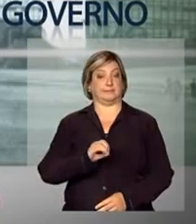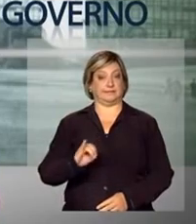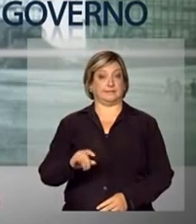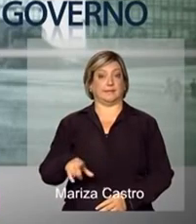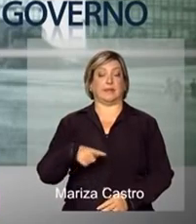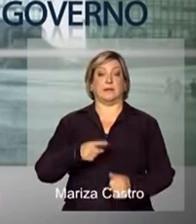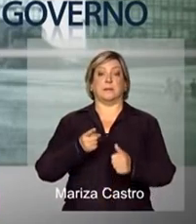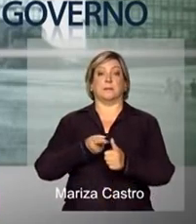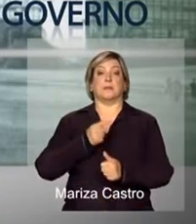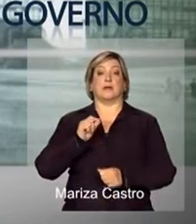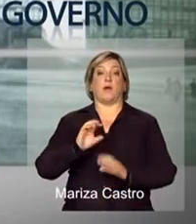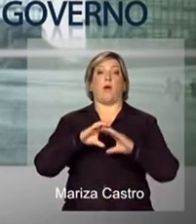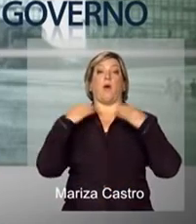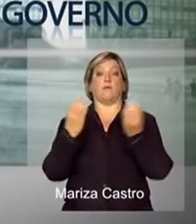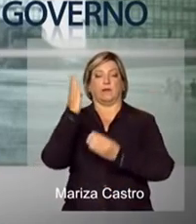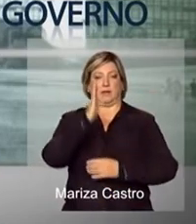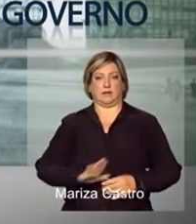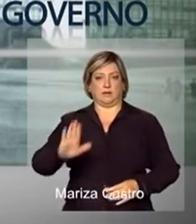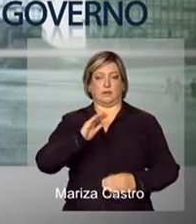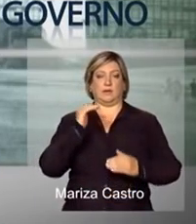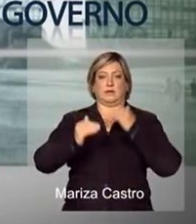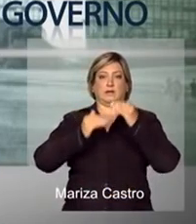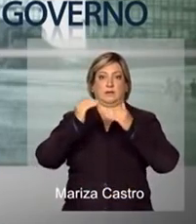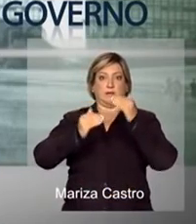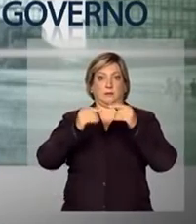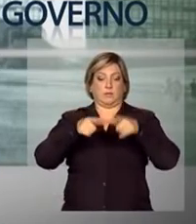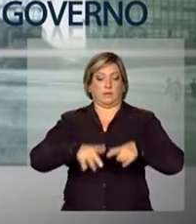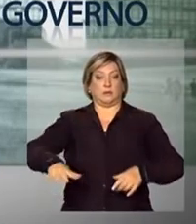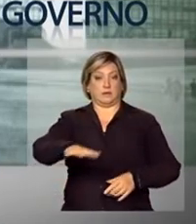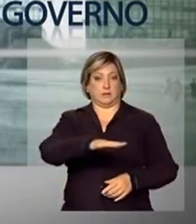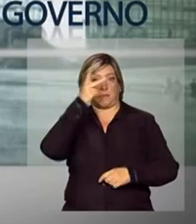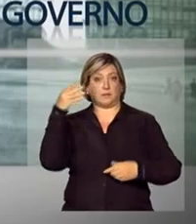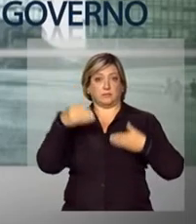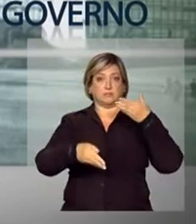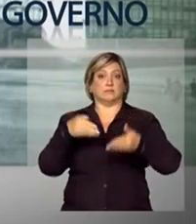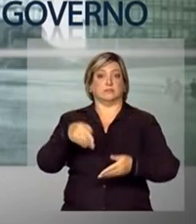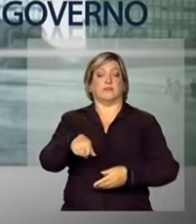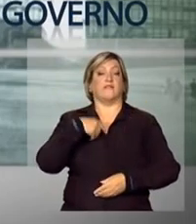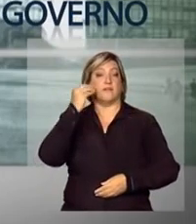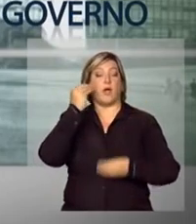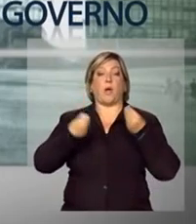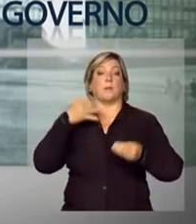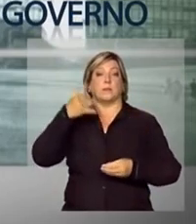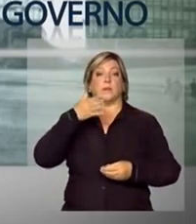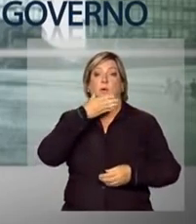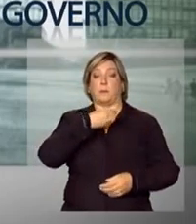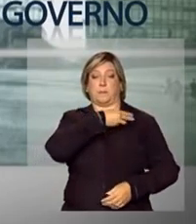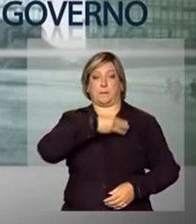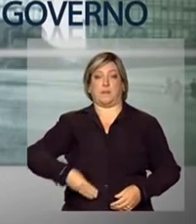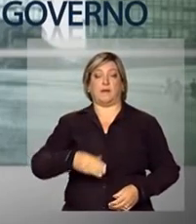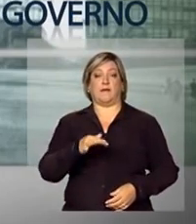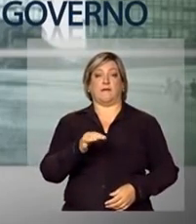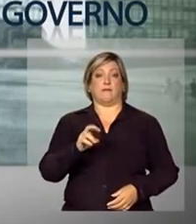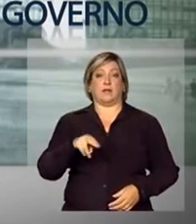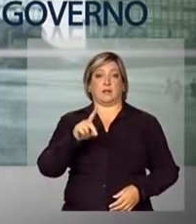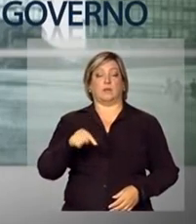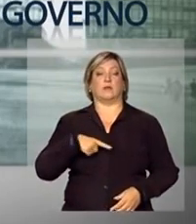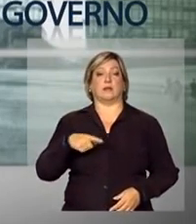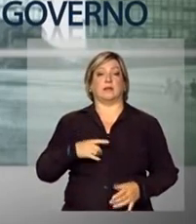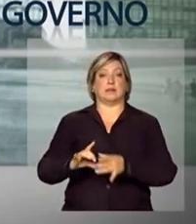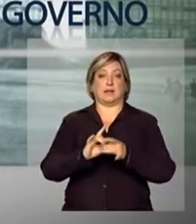Olá, a primeira Conferência Nacional de Desenvolvimento Regional discute mecanismos para levar melhorias a cada região do